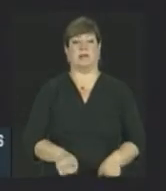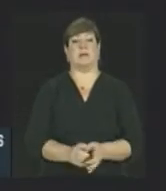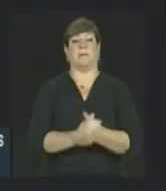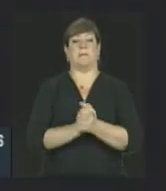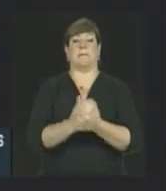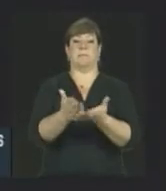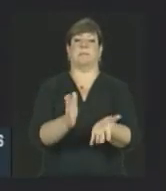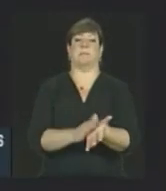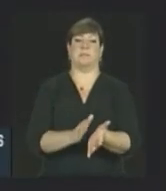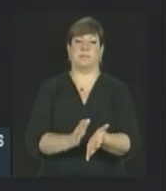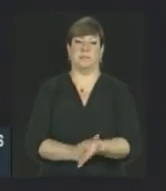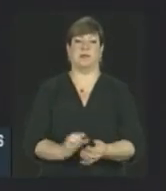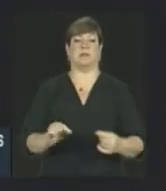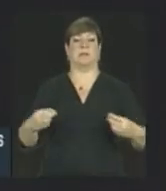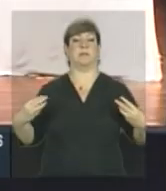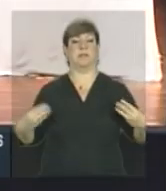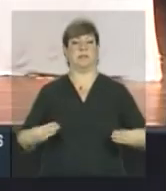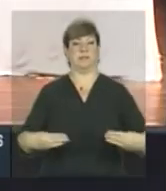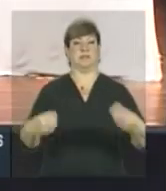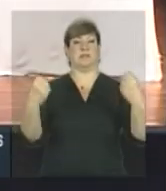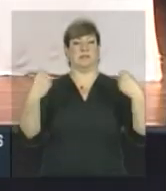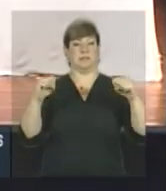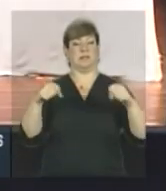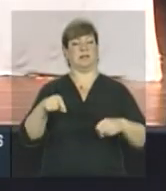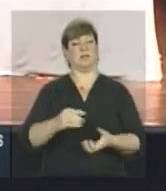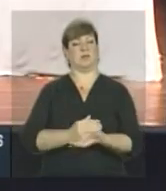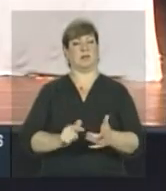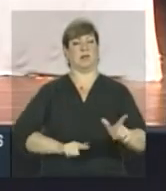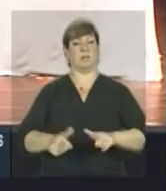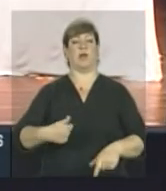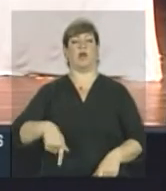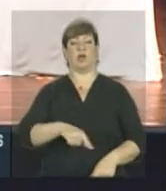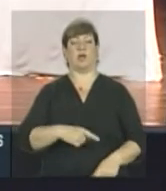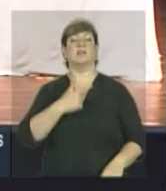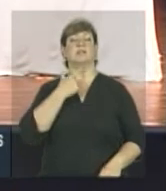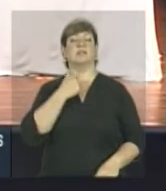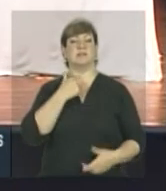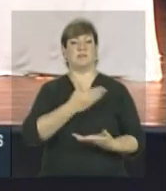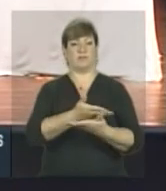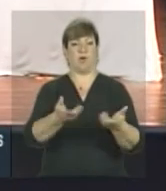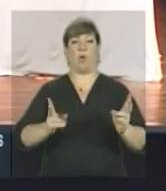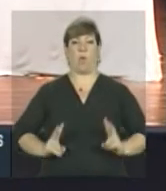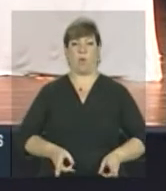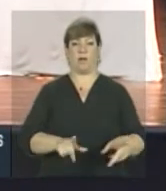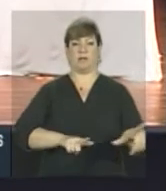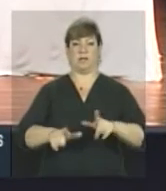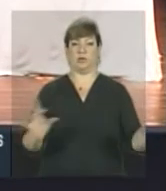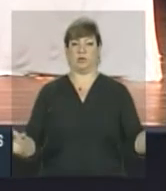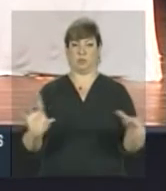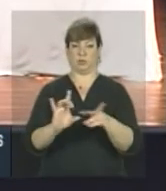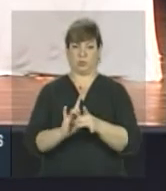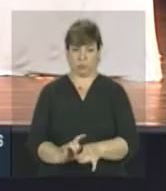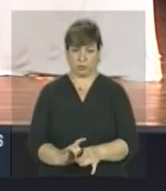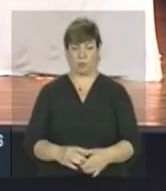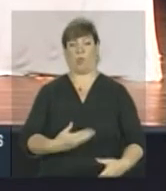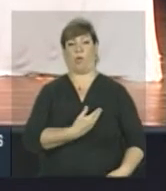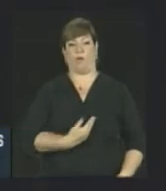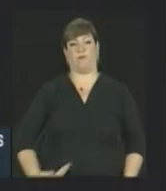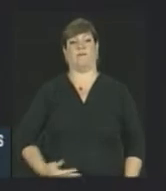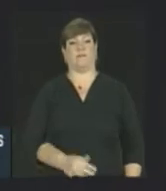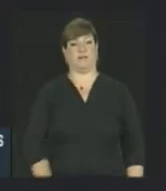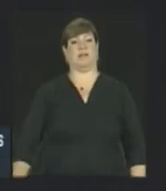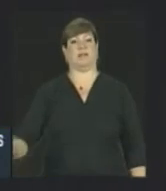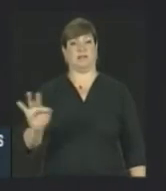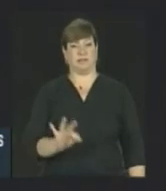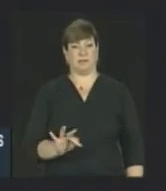Esporte por mais essa importante iniciativa e reforçamos o desejo de continuar trabalhando ao lado do governo federal